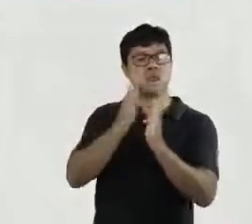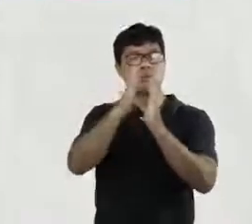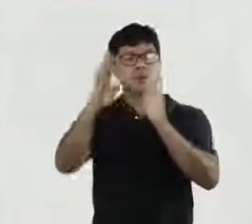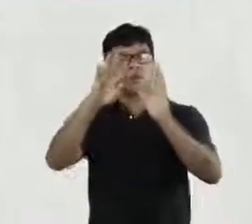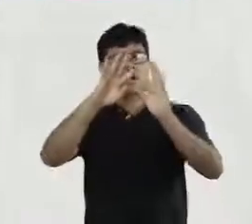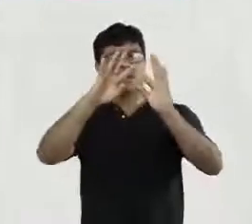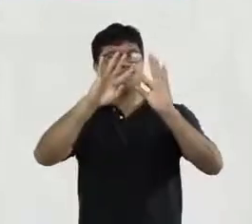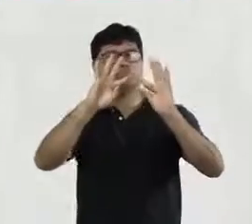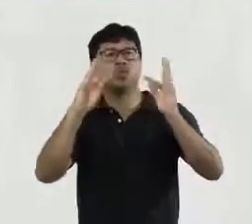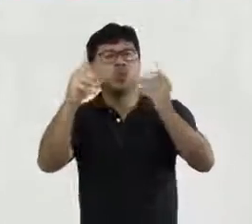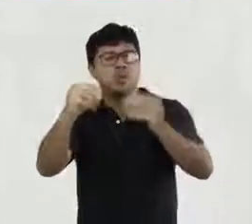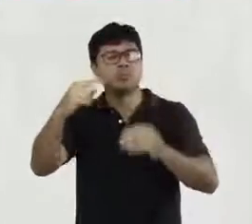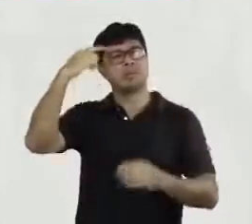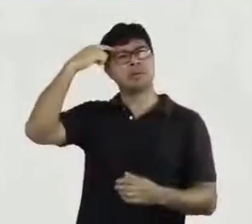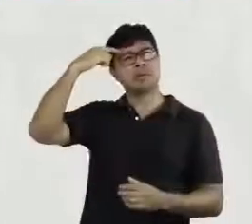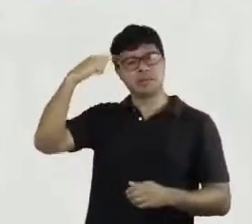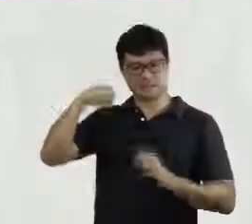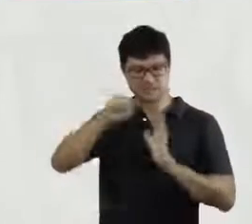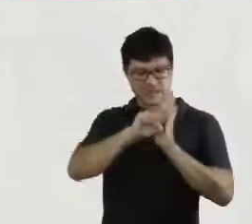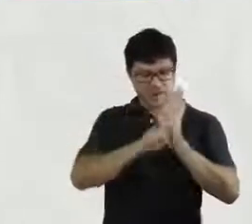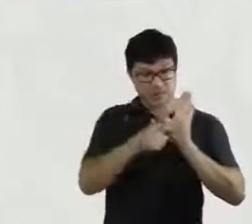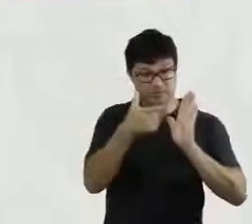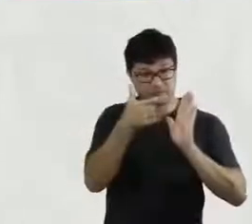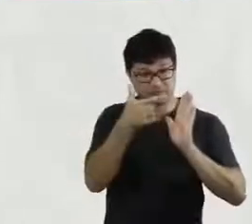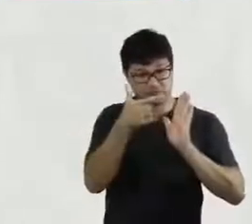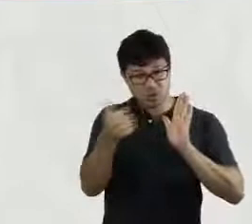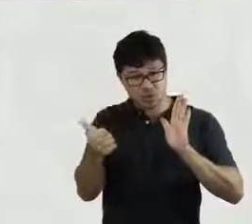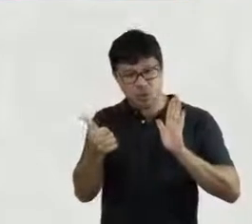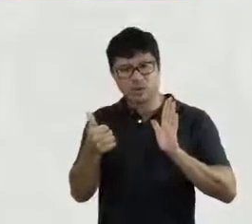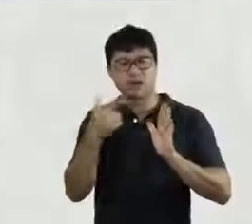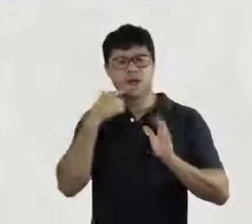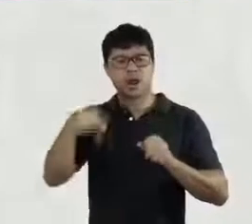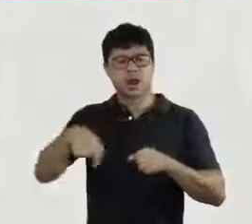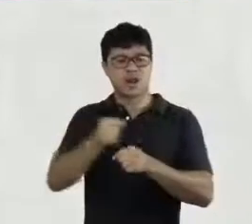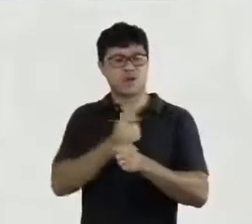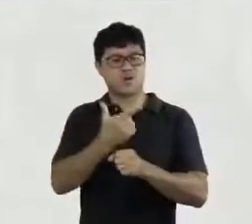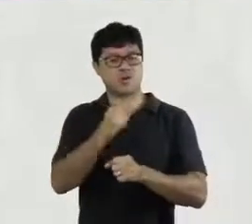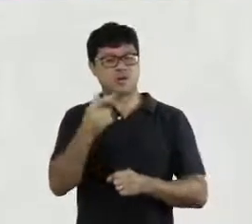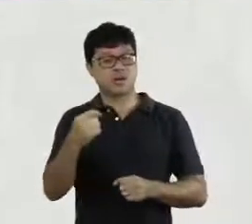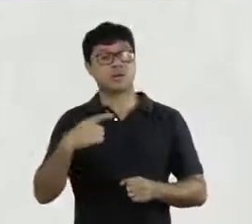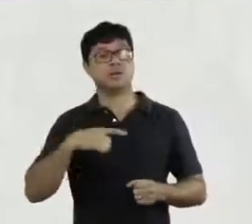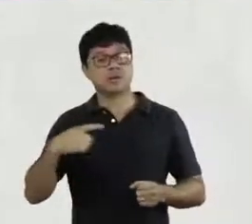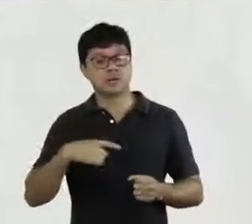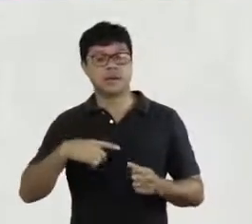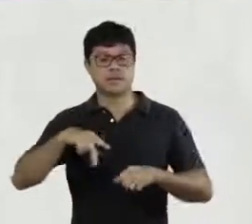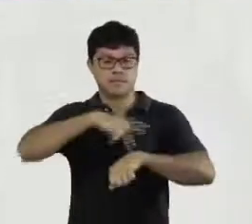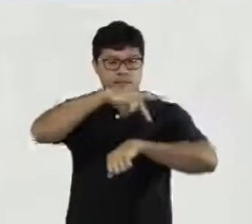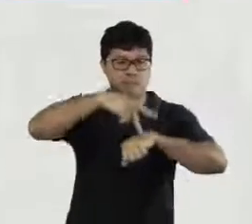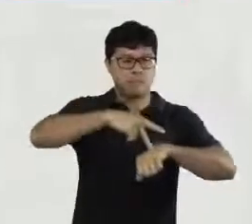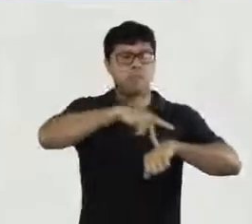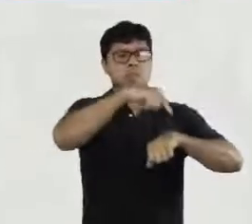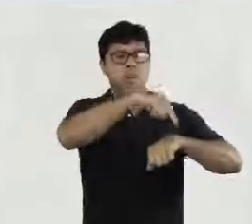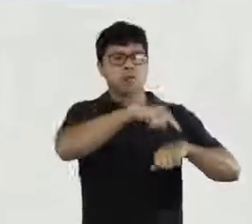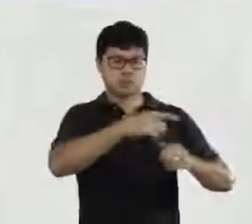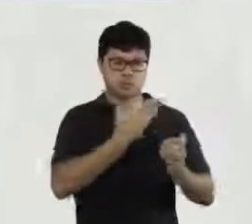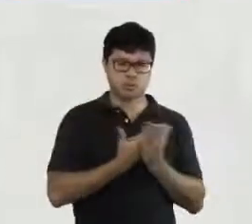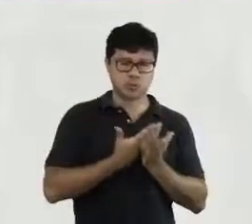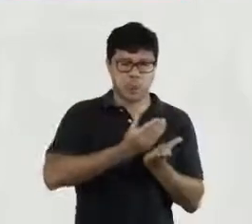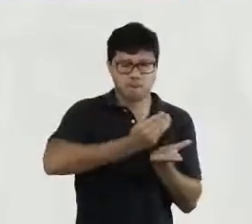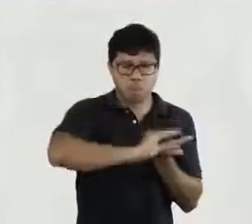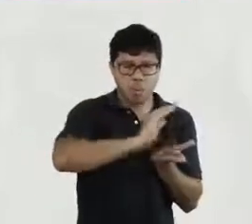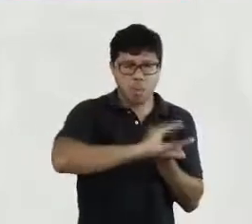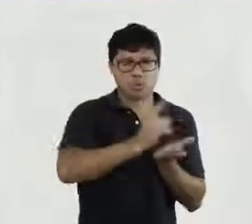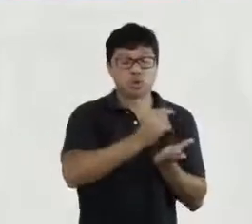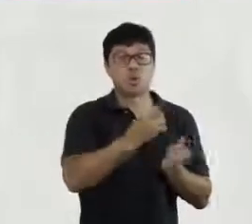mas se a gente parar para pensar hoje, no século XXI, em pleno 2020, nós temos grandes nações que estão investindo pesado